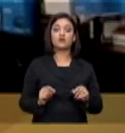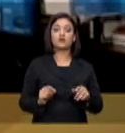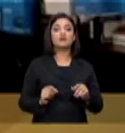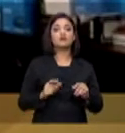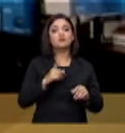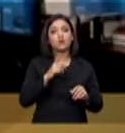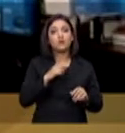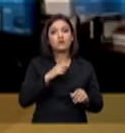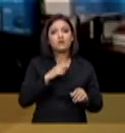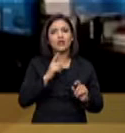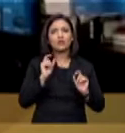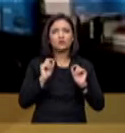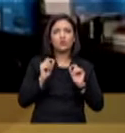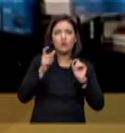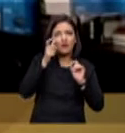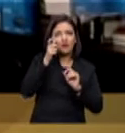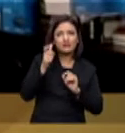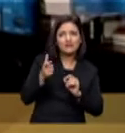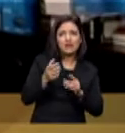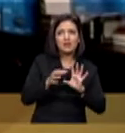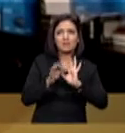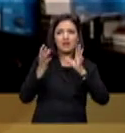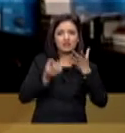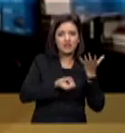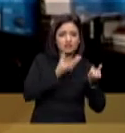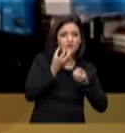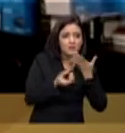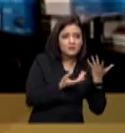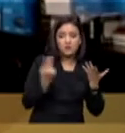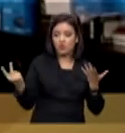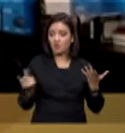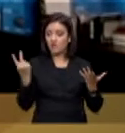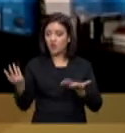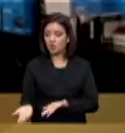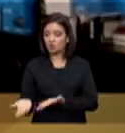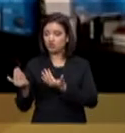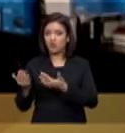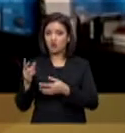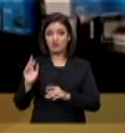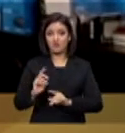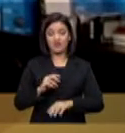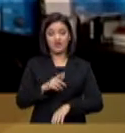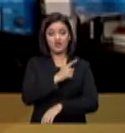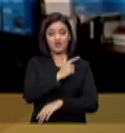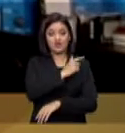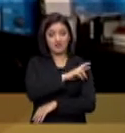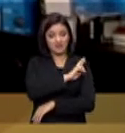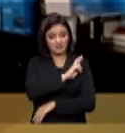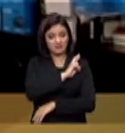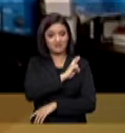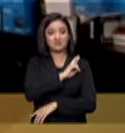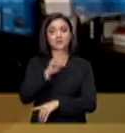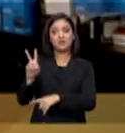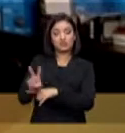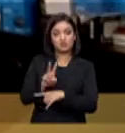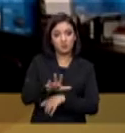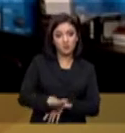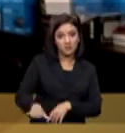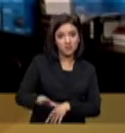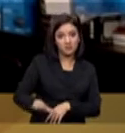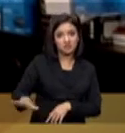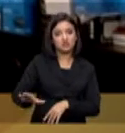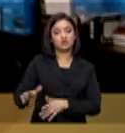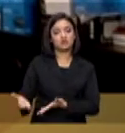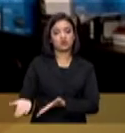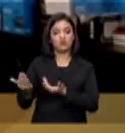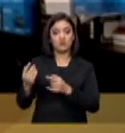interesses da liberdade de informação com o valor da dignidade do jovem e com o dever de protegê-lo de uma necessária inclinação desses últimos. Afinal,